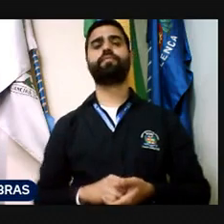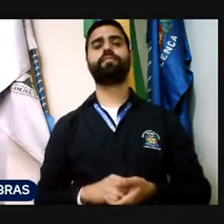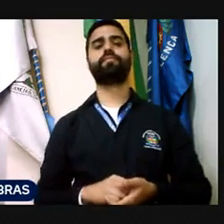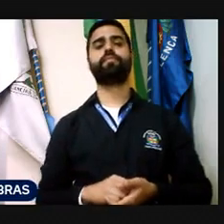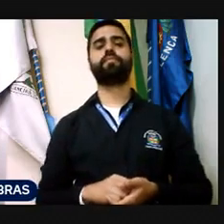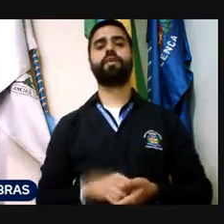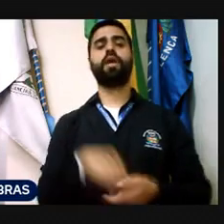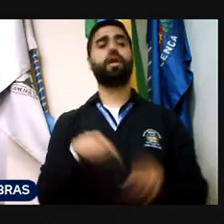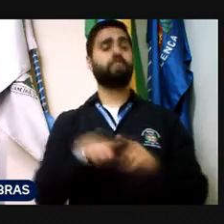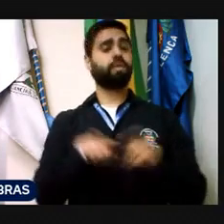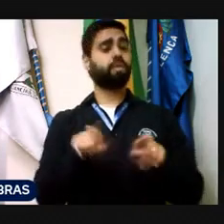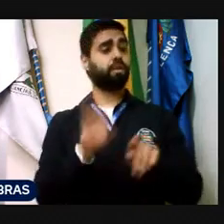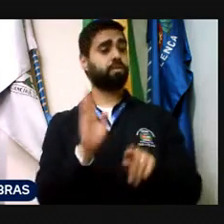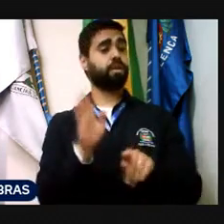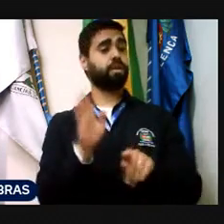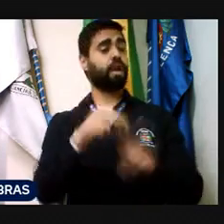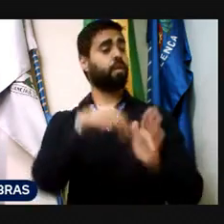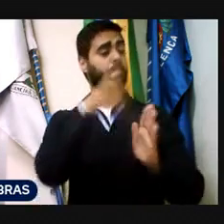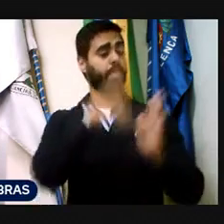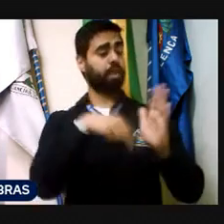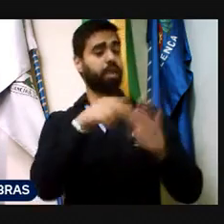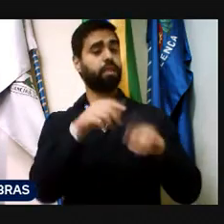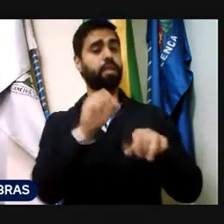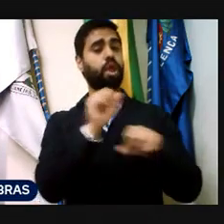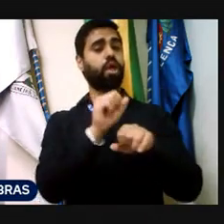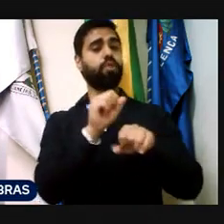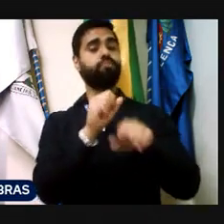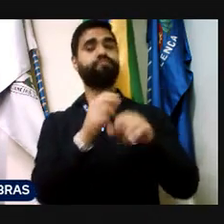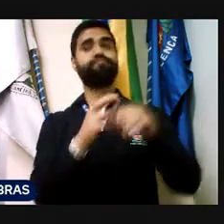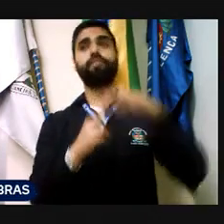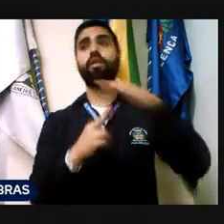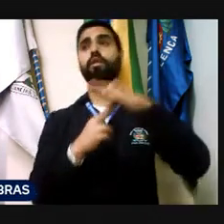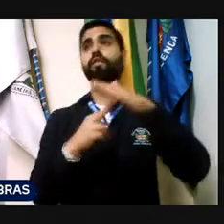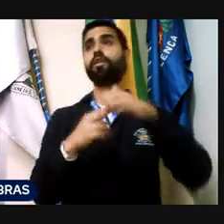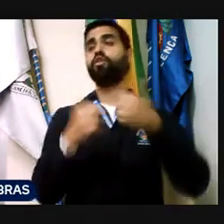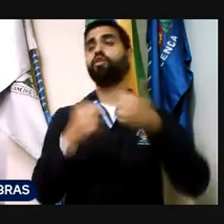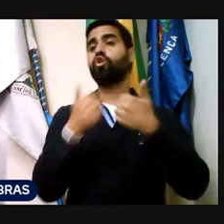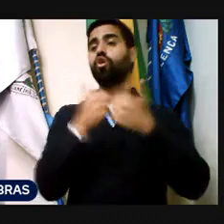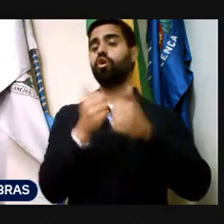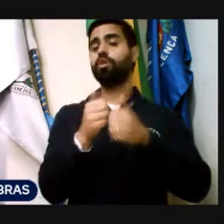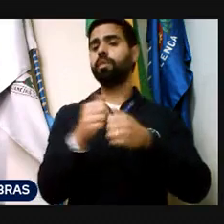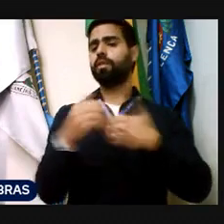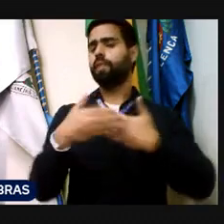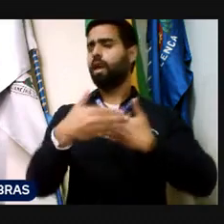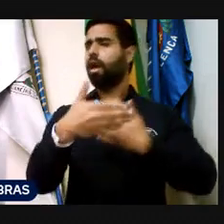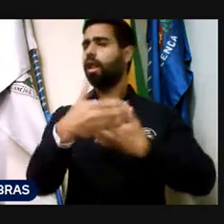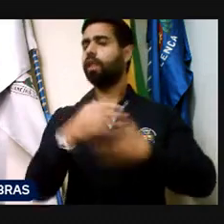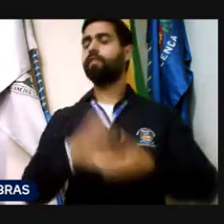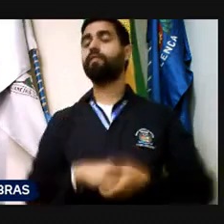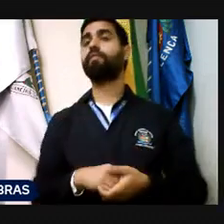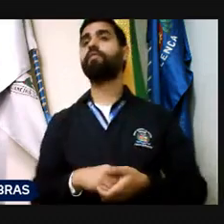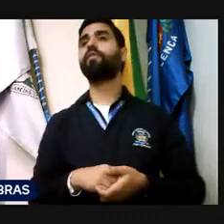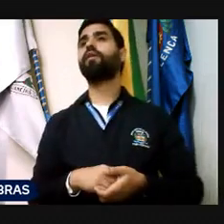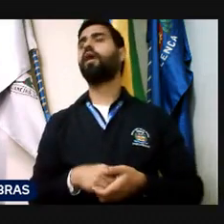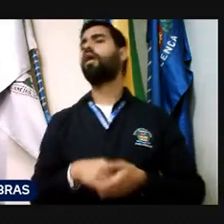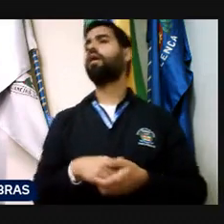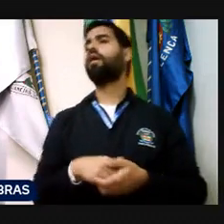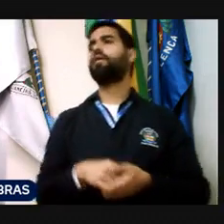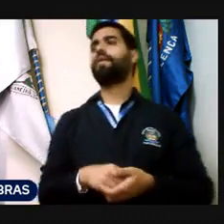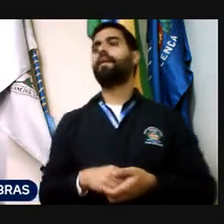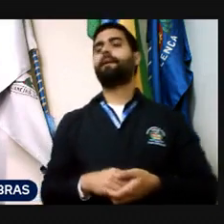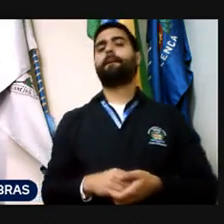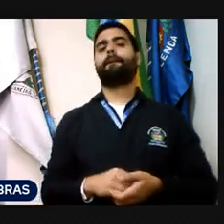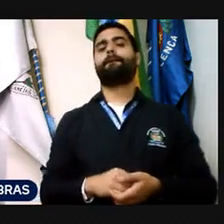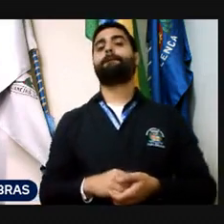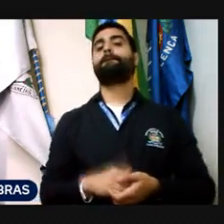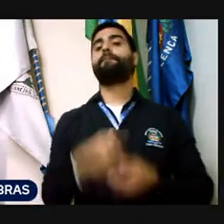Pintaram lá o ponto de ônibus, que é o abrigo de passageiros. E em breve vamos estar finalizando lá a obra, isso com a ajuda